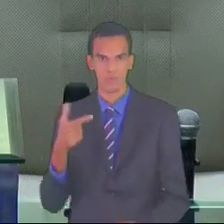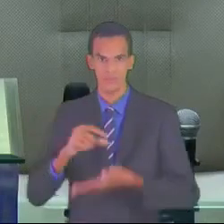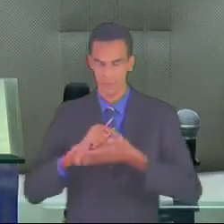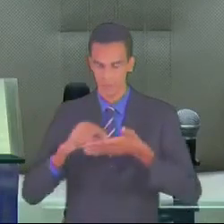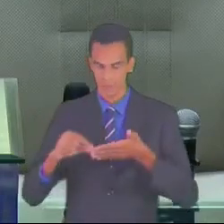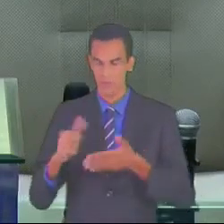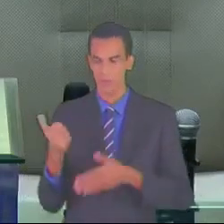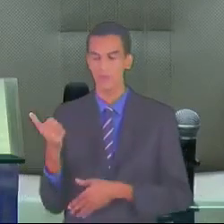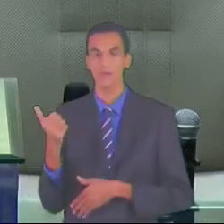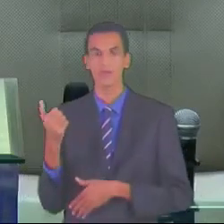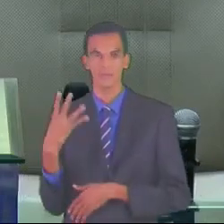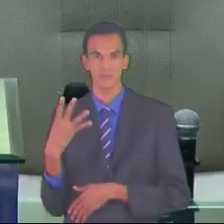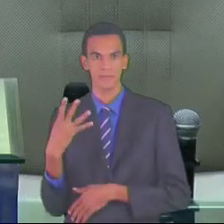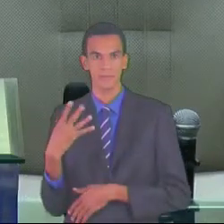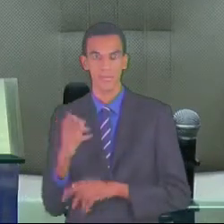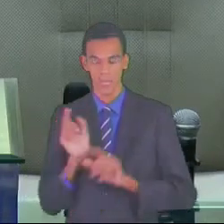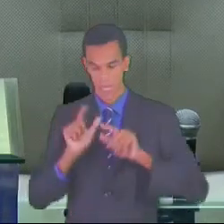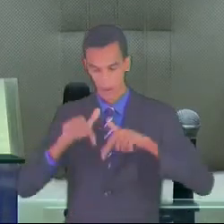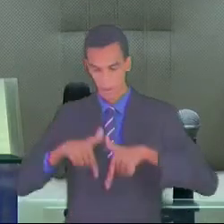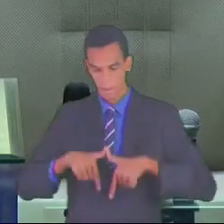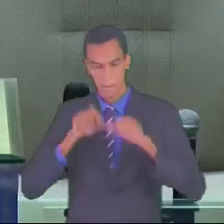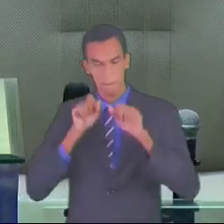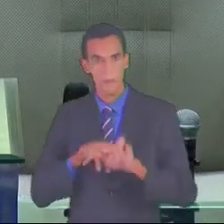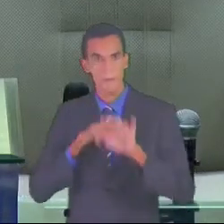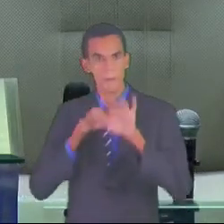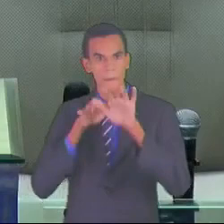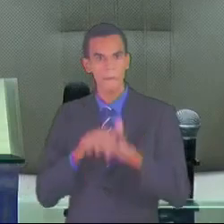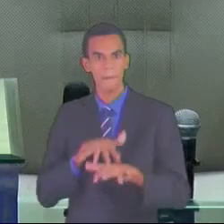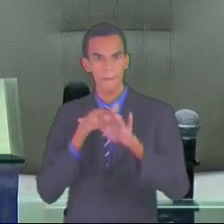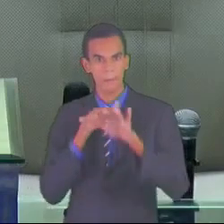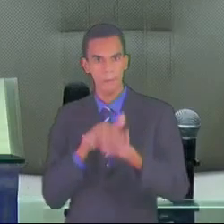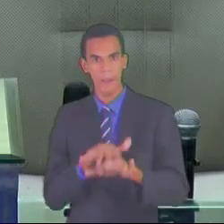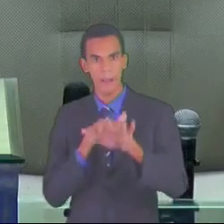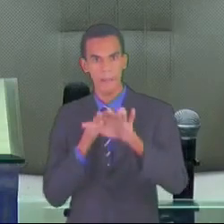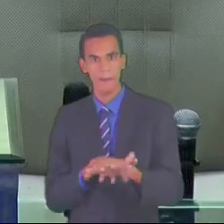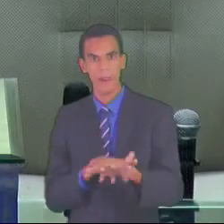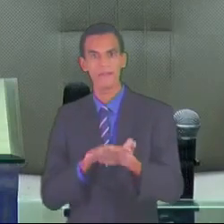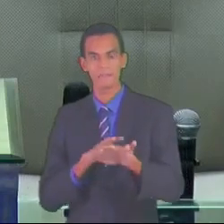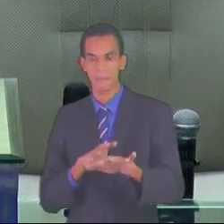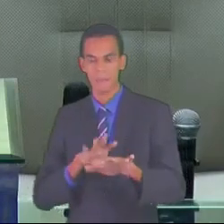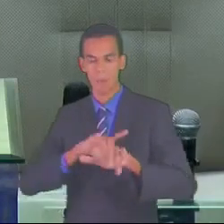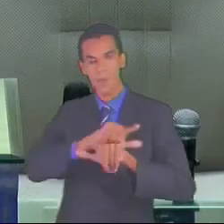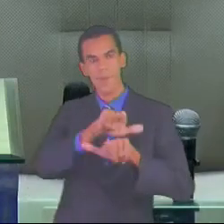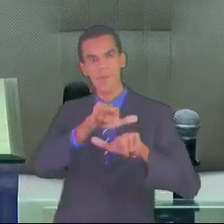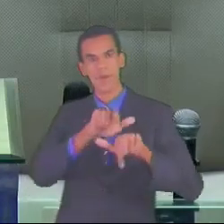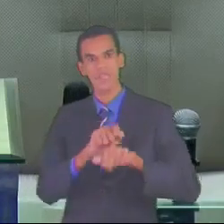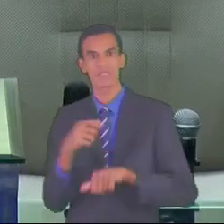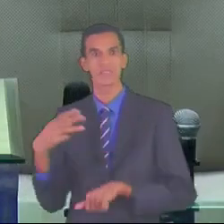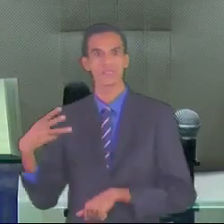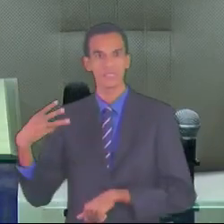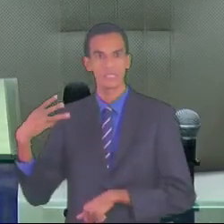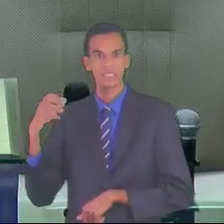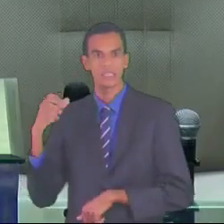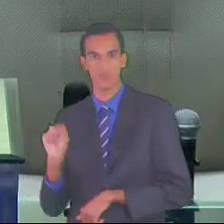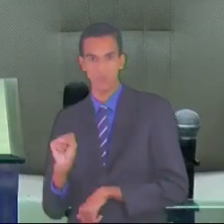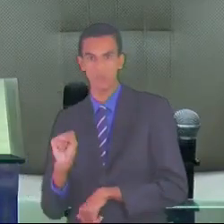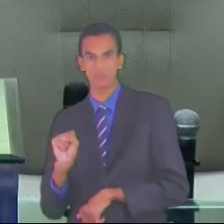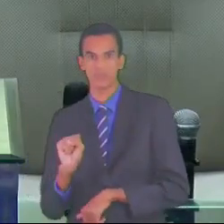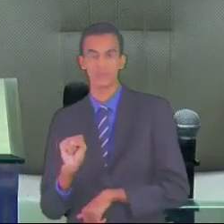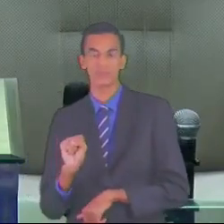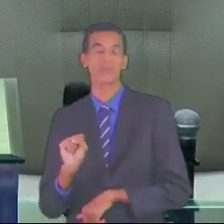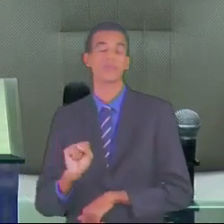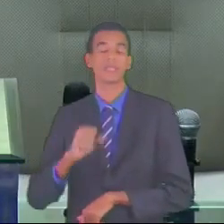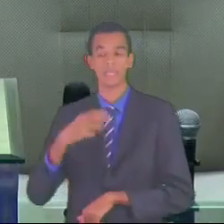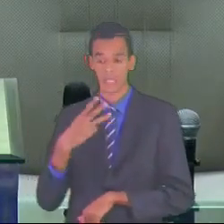dizer que Israel peregrinou 38 anos. Você disse, não, pastor, é 40. Não, 38 anos de